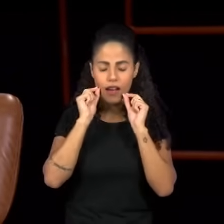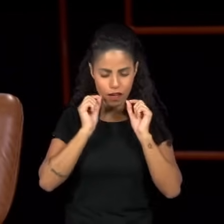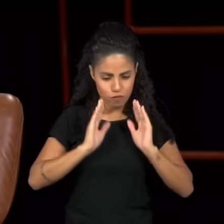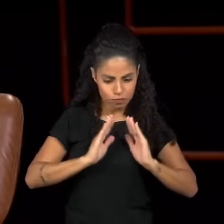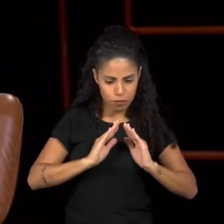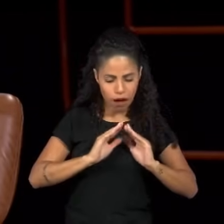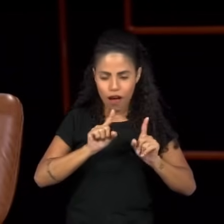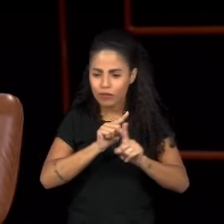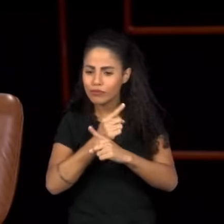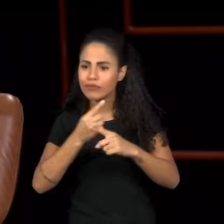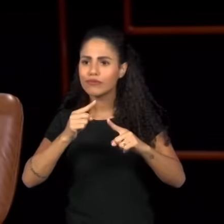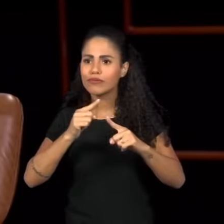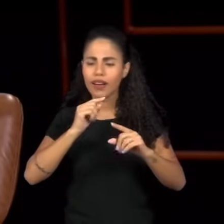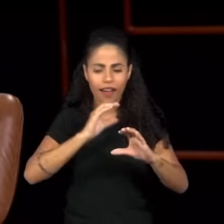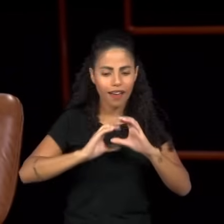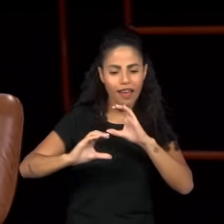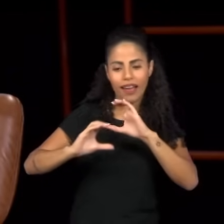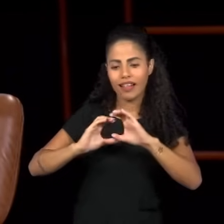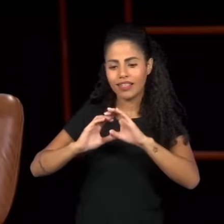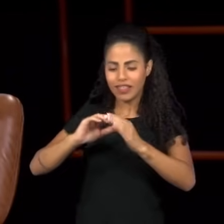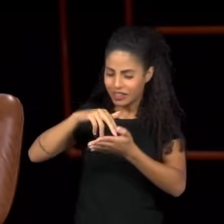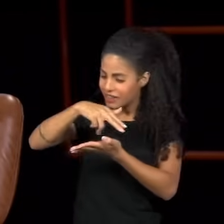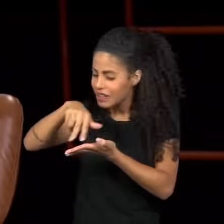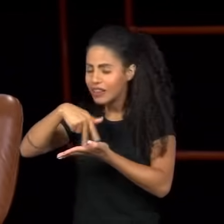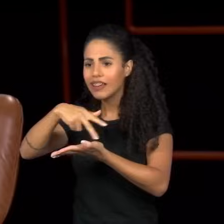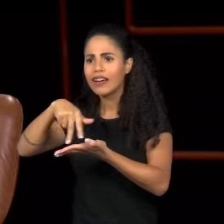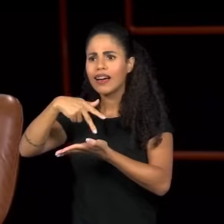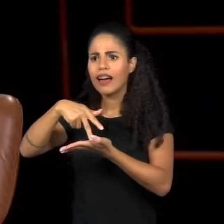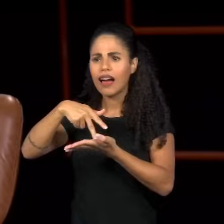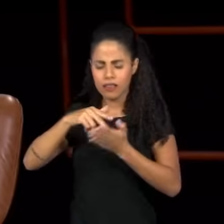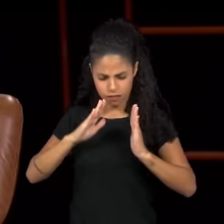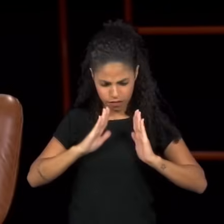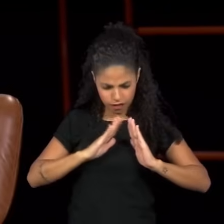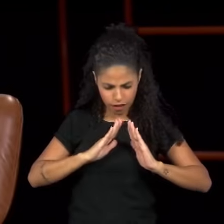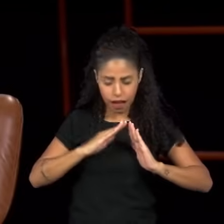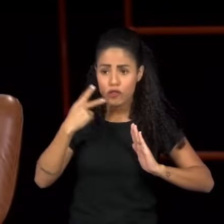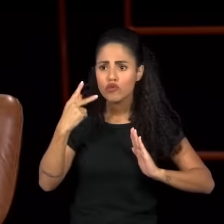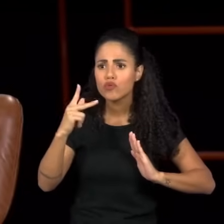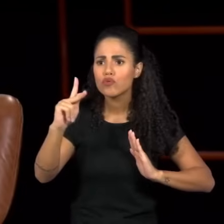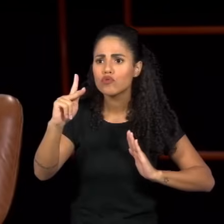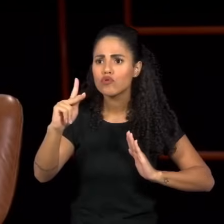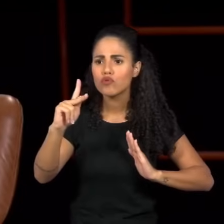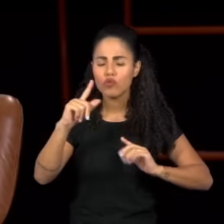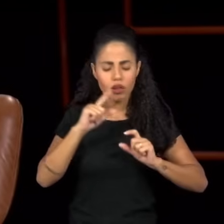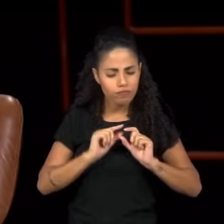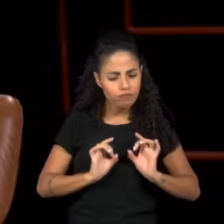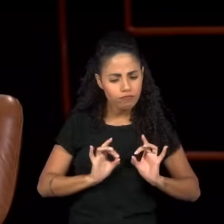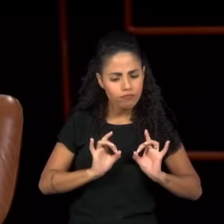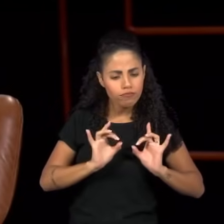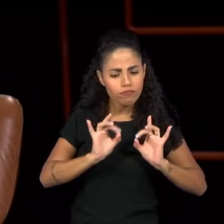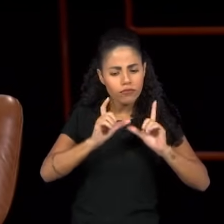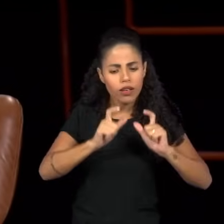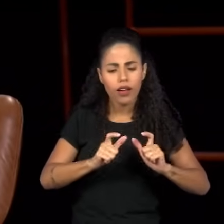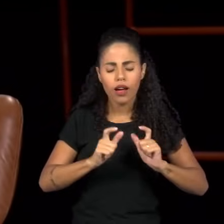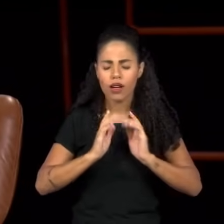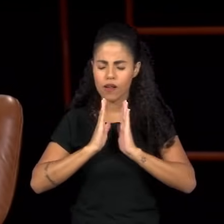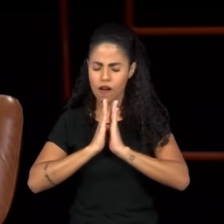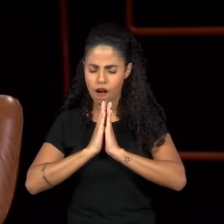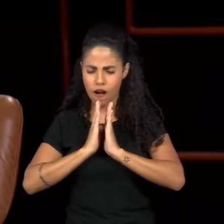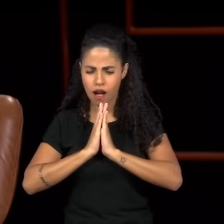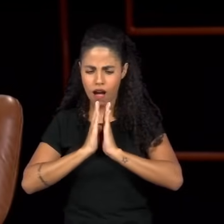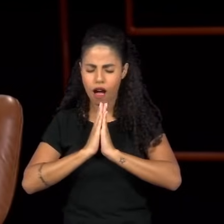música, canta, dança. Faz da tua casa um templo. Reza,